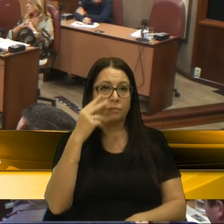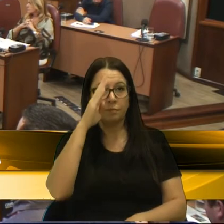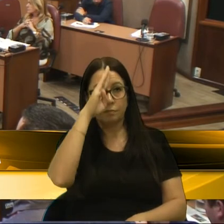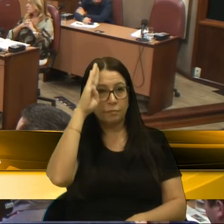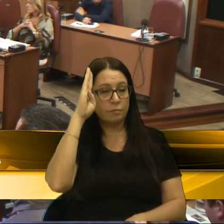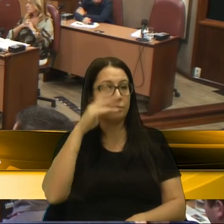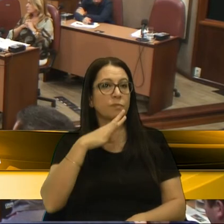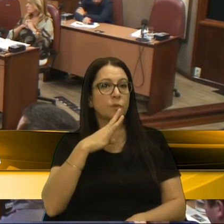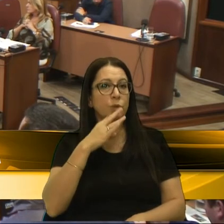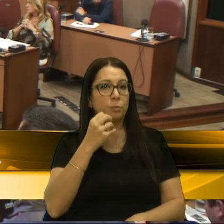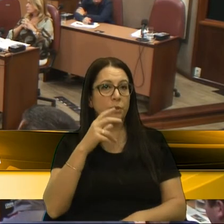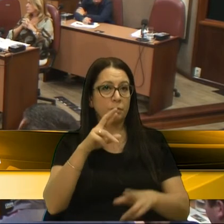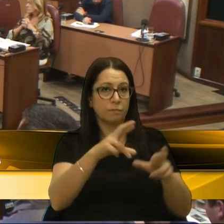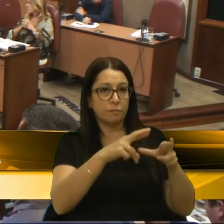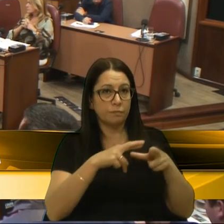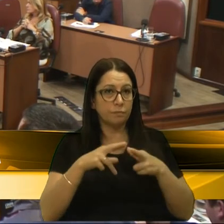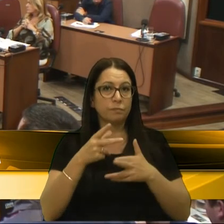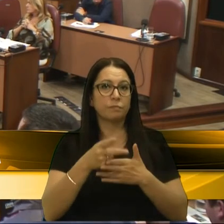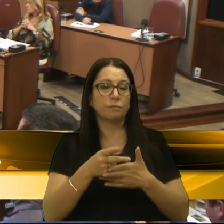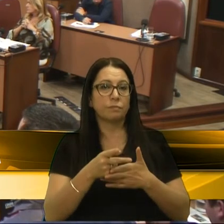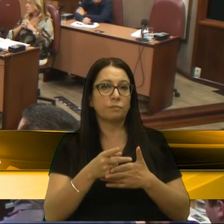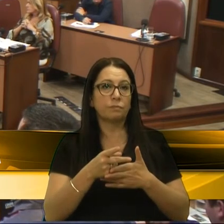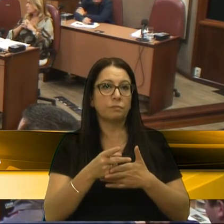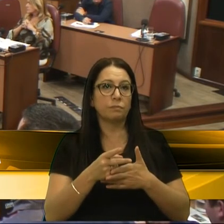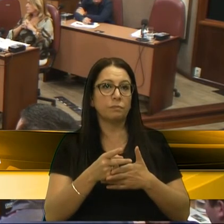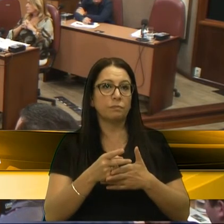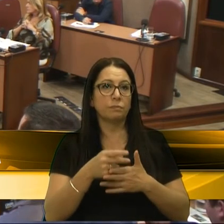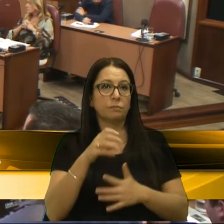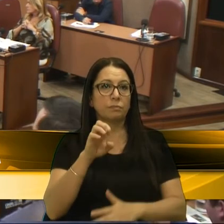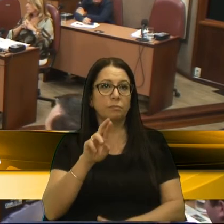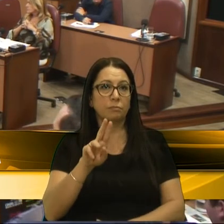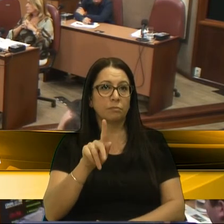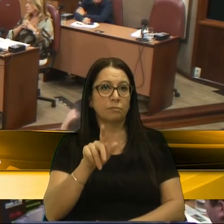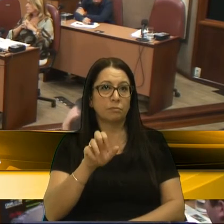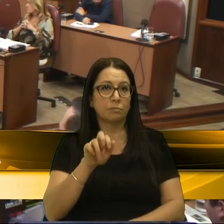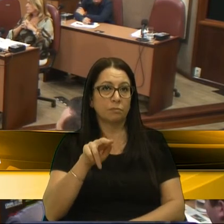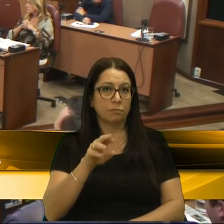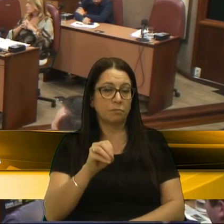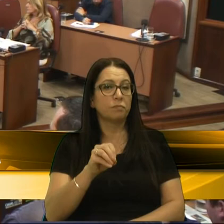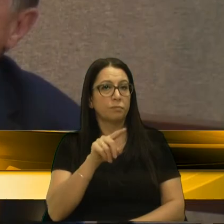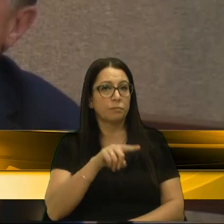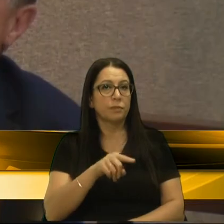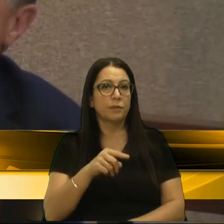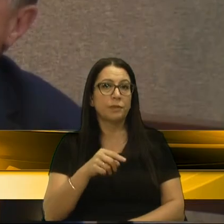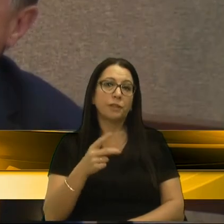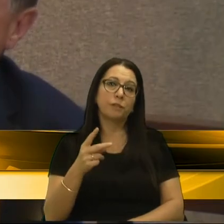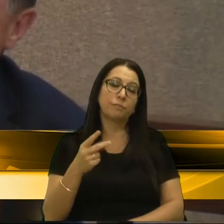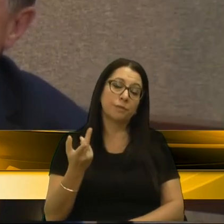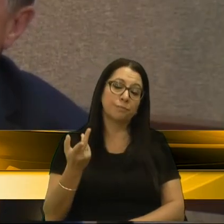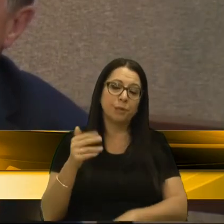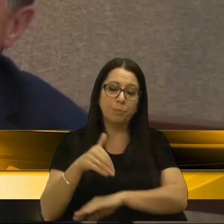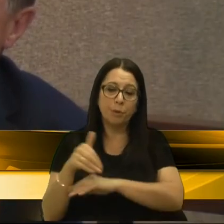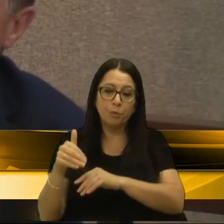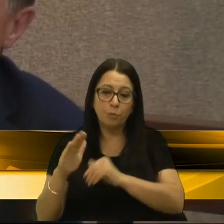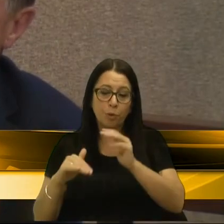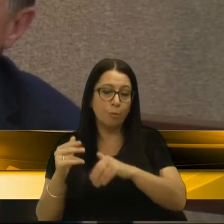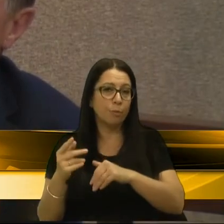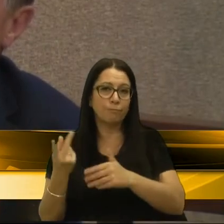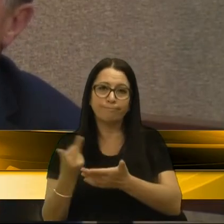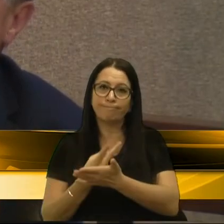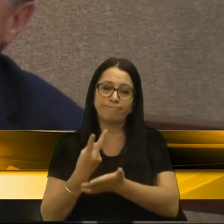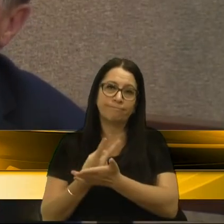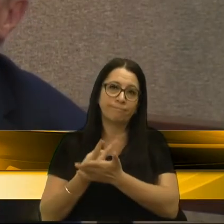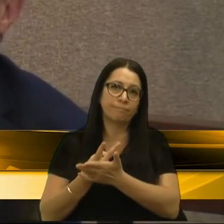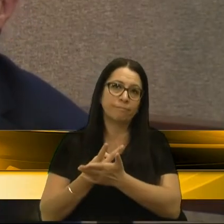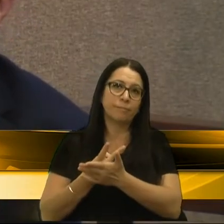até porque conhece bem a região lá. Essa Eugênio Nicoletti é o tipo da obra mal feita, sem o